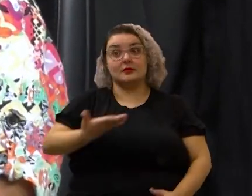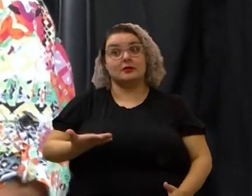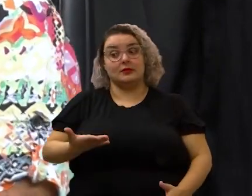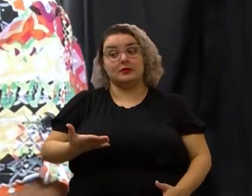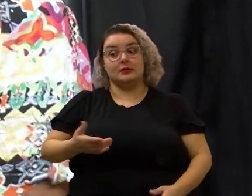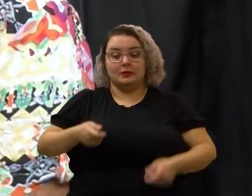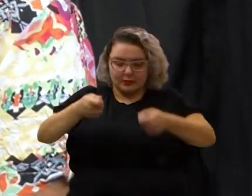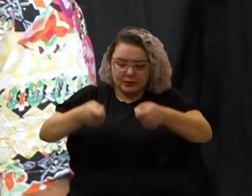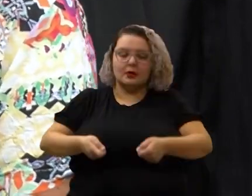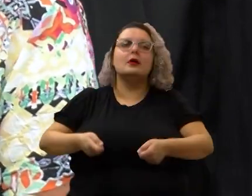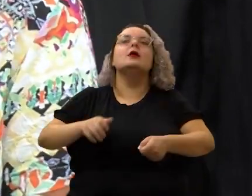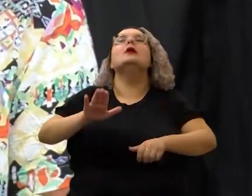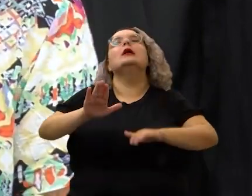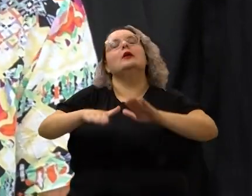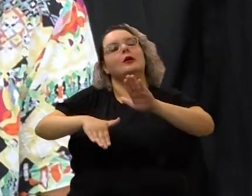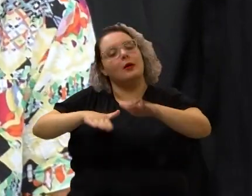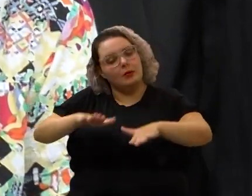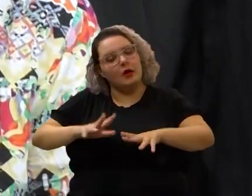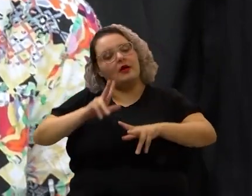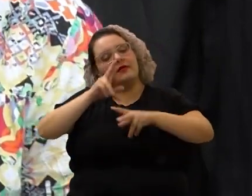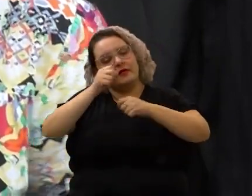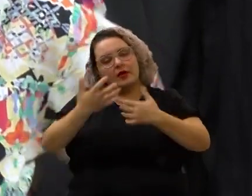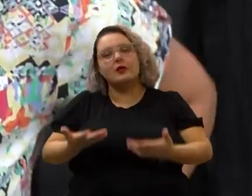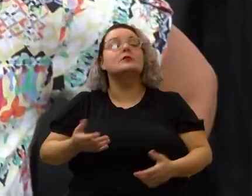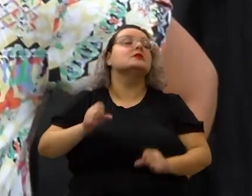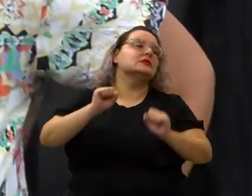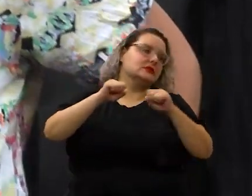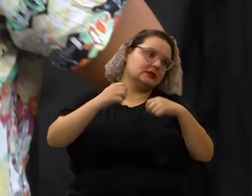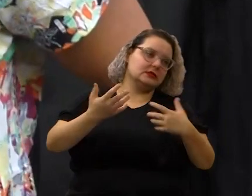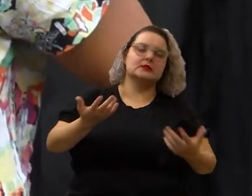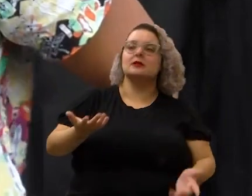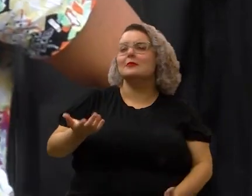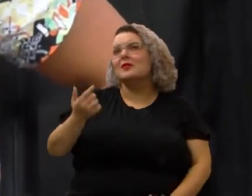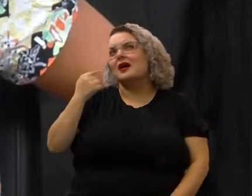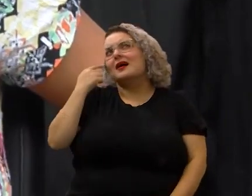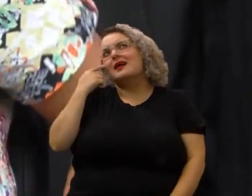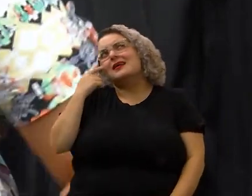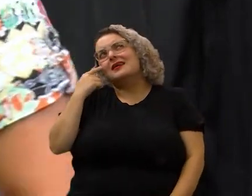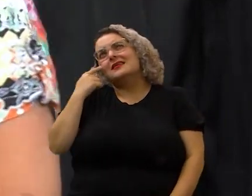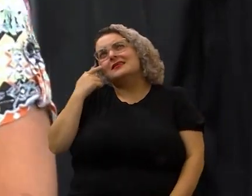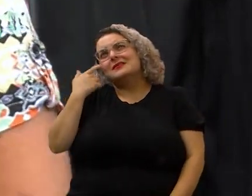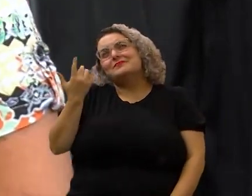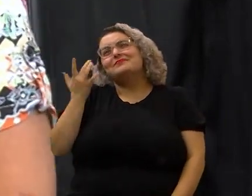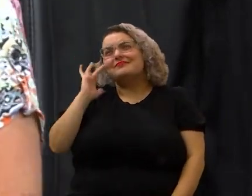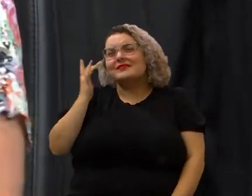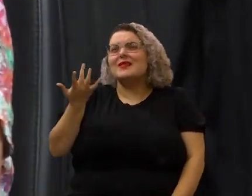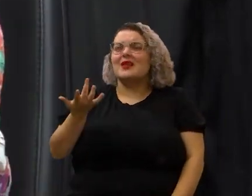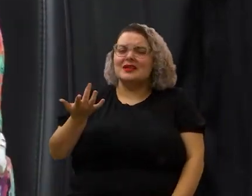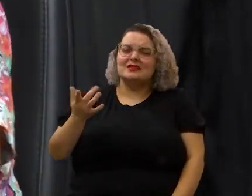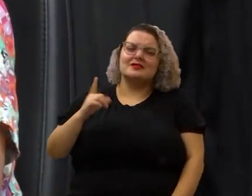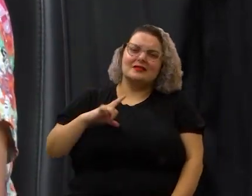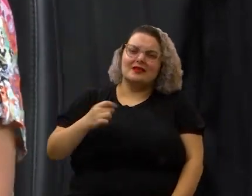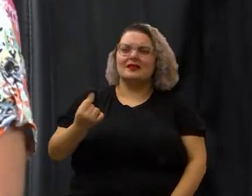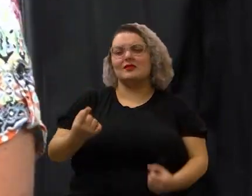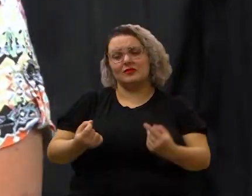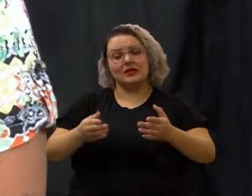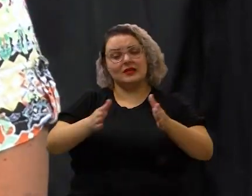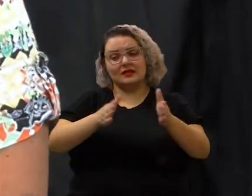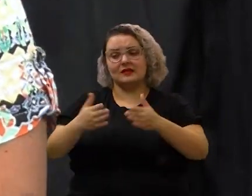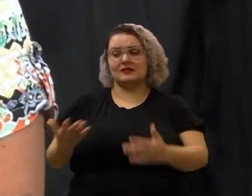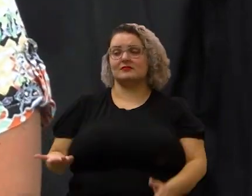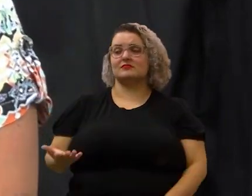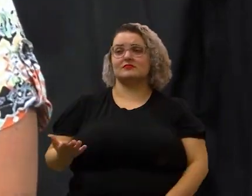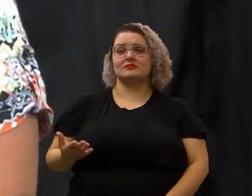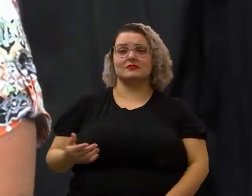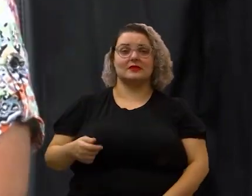lógico, aventura com porto seguro, né? Com o pé no chão, tá claro, mas eu acho que a gente tem